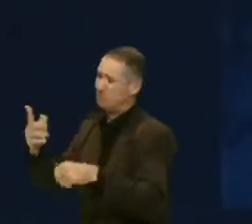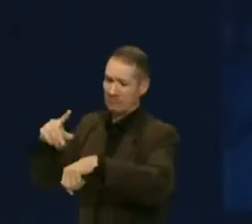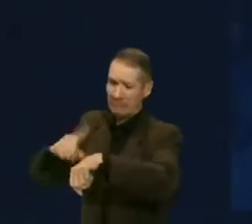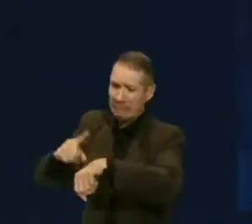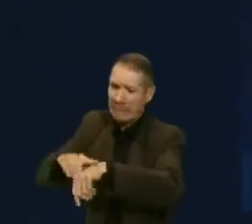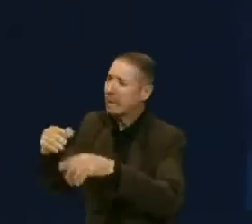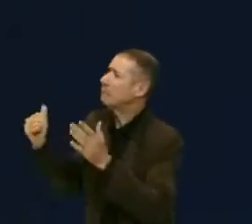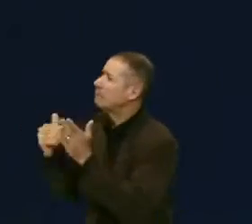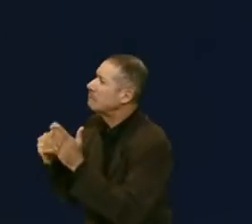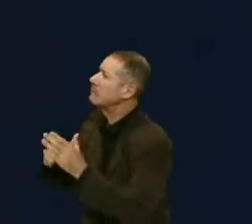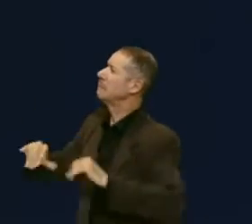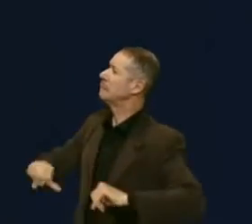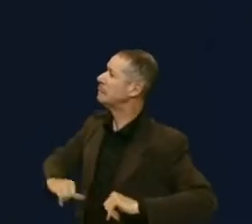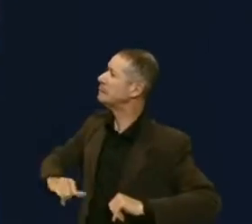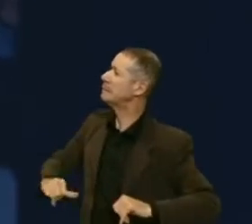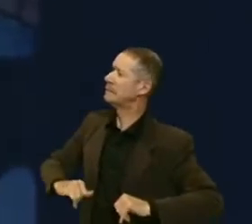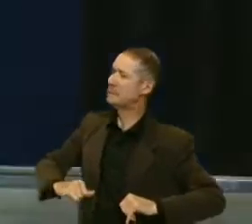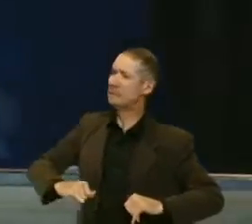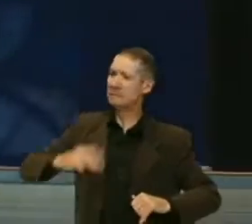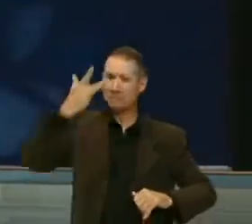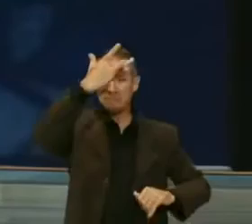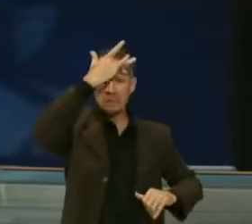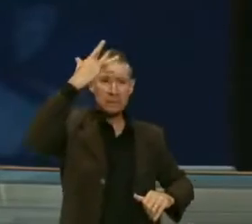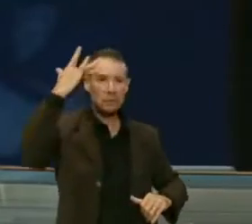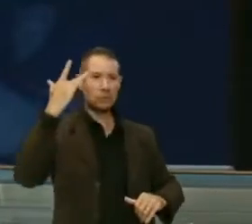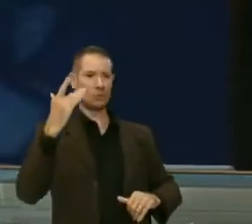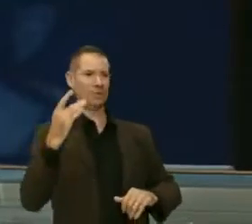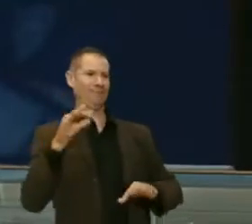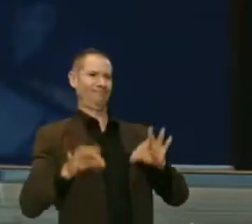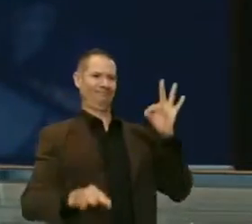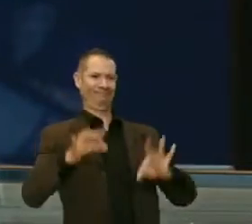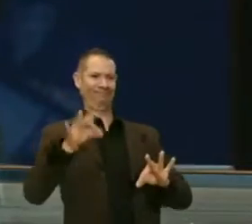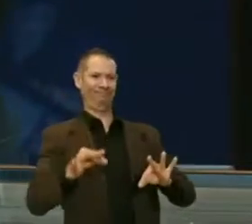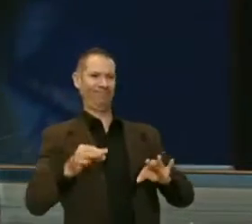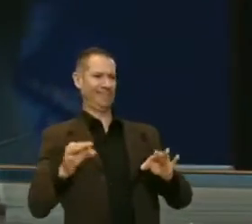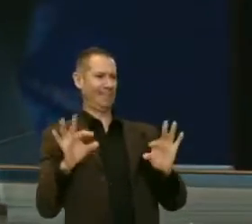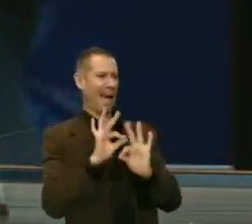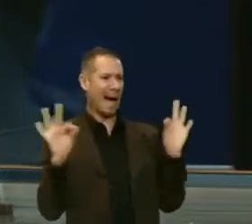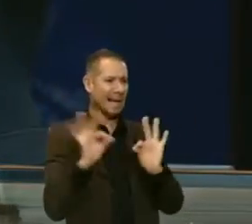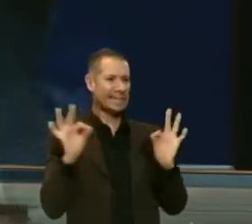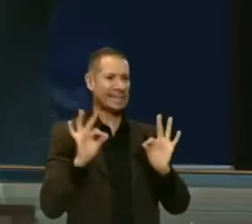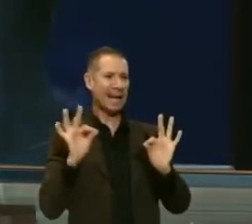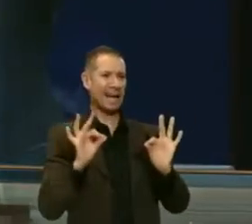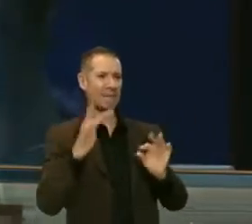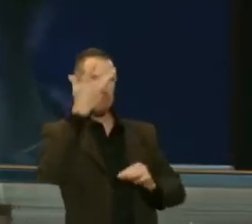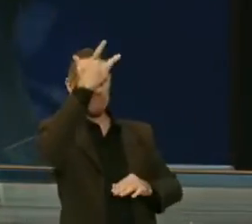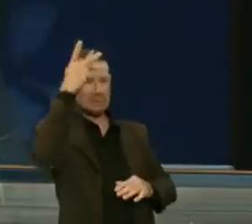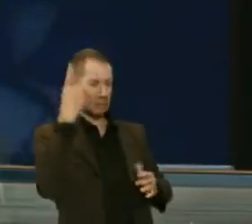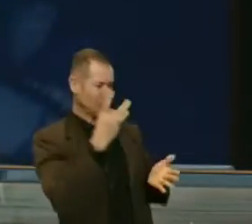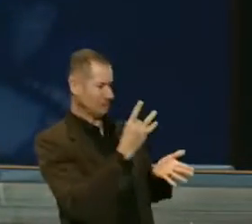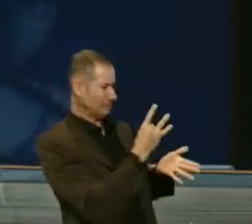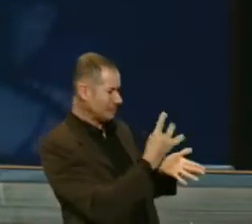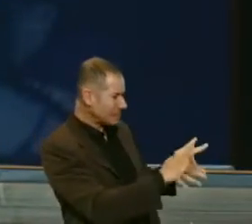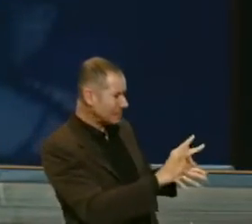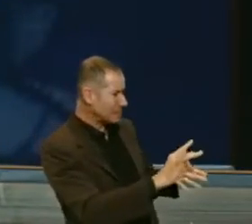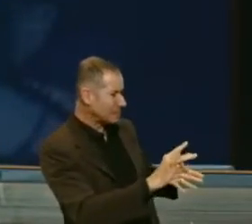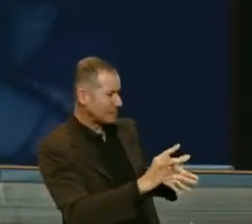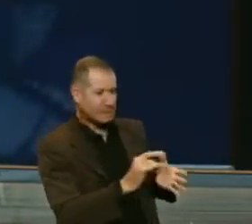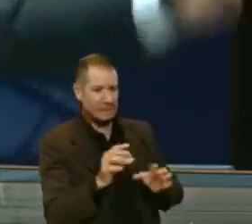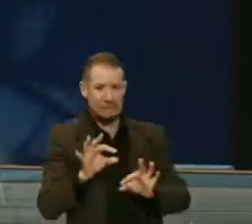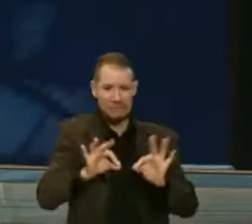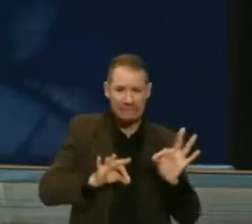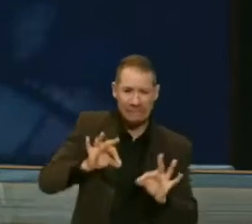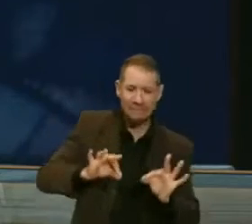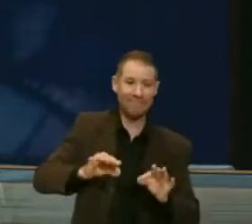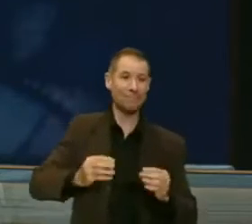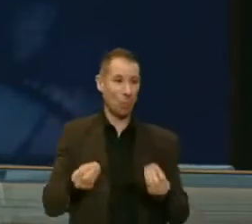quando? Vão haver balanças injustas? Até quando? O ímpio vai governar? Até quando? E ele está reclamando na presença